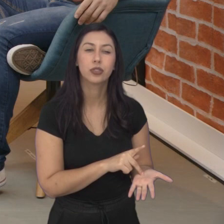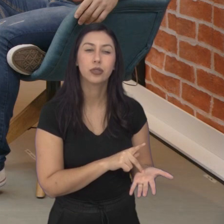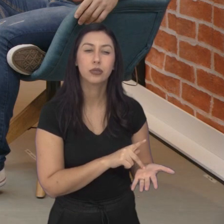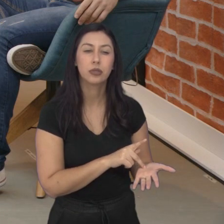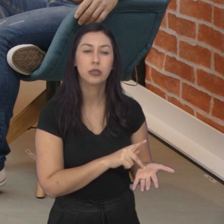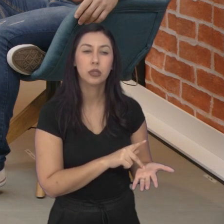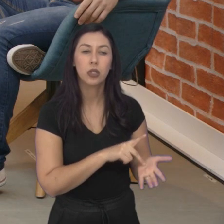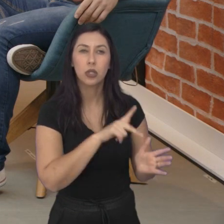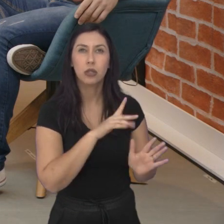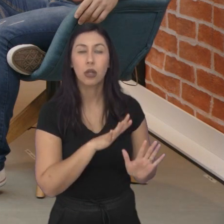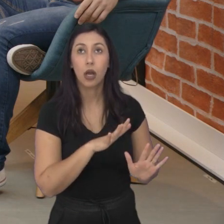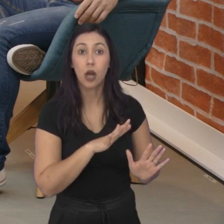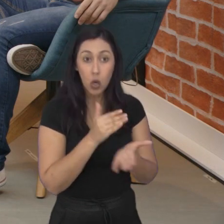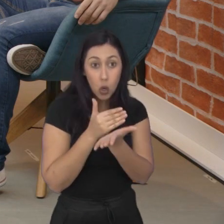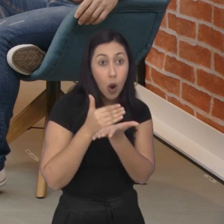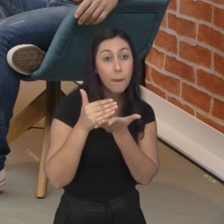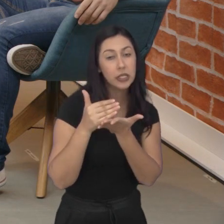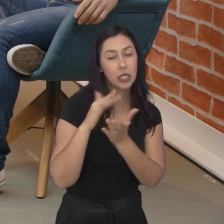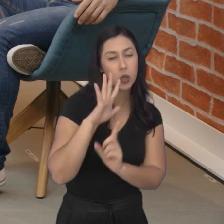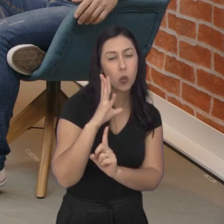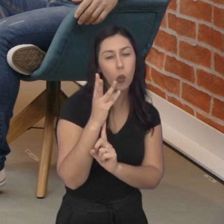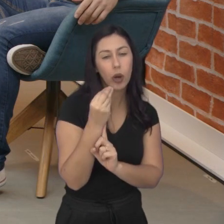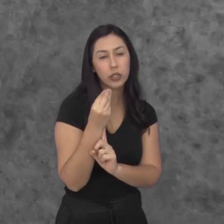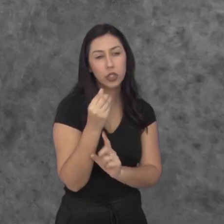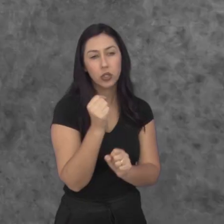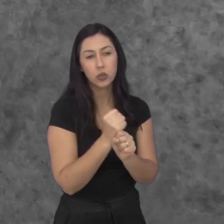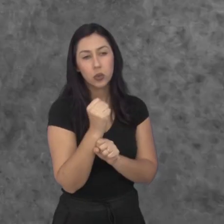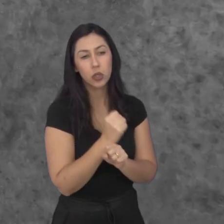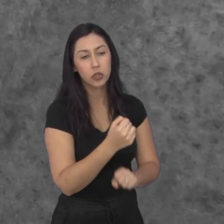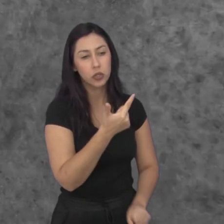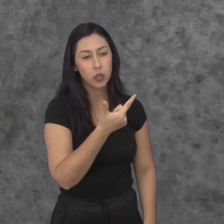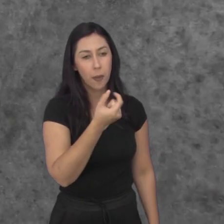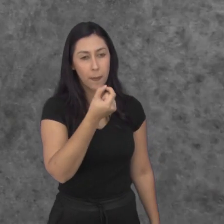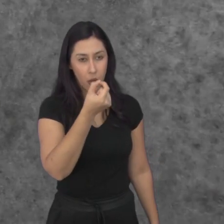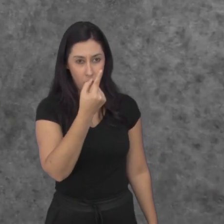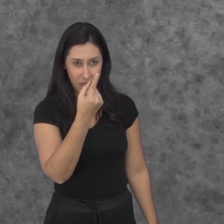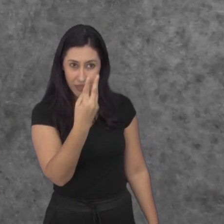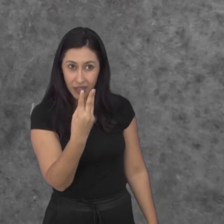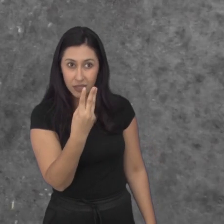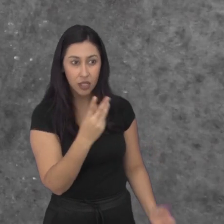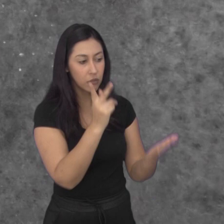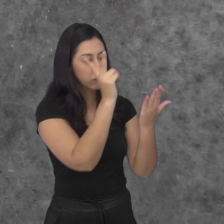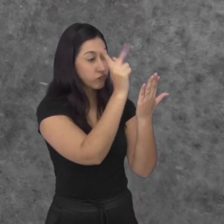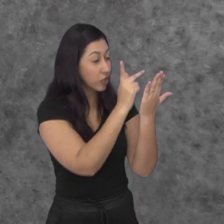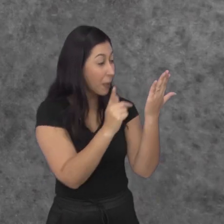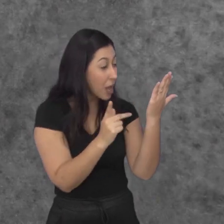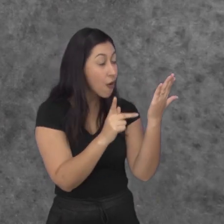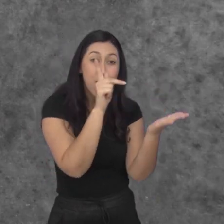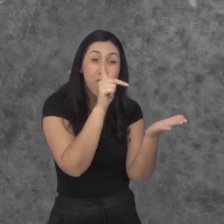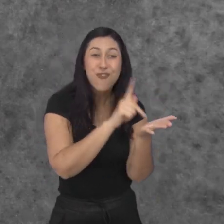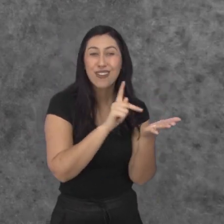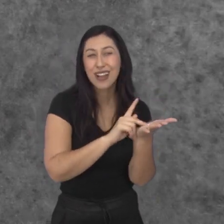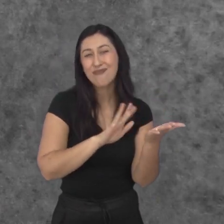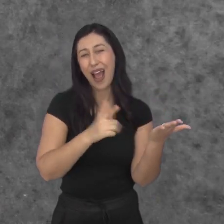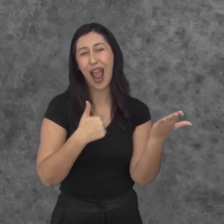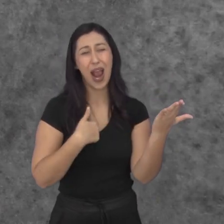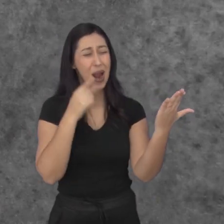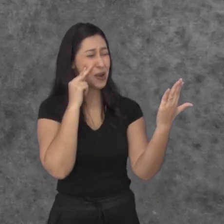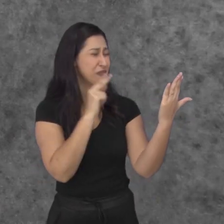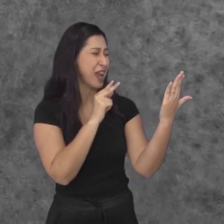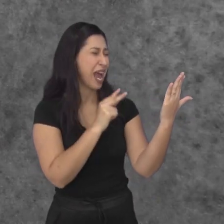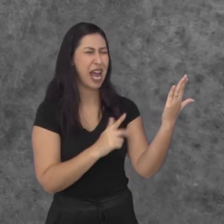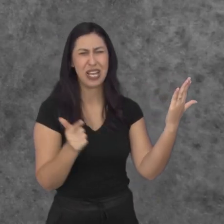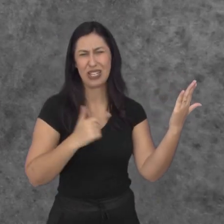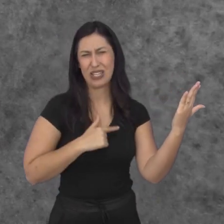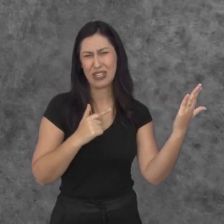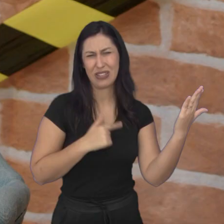Comecei a trabalhar com arte em 2013, por aí, fazendo desenhos realistas. Achava a coisa mais chata do mundo, muito cafona.